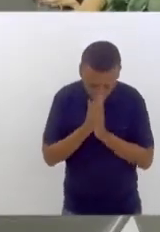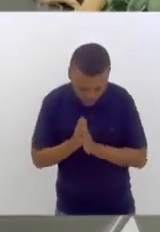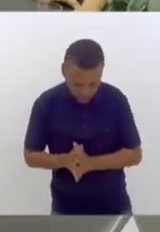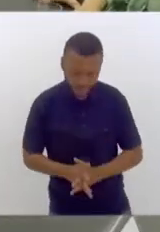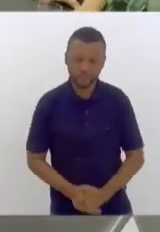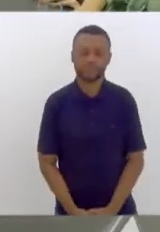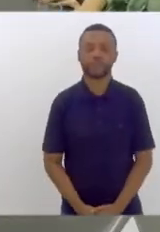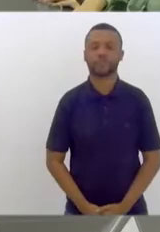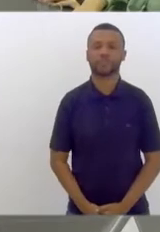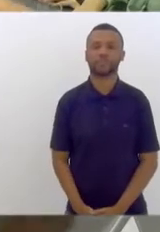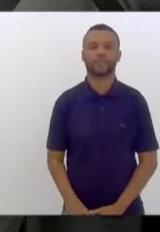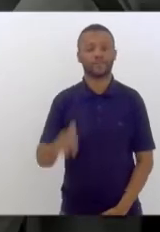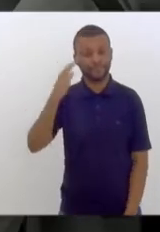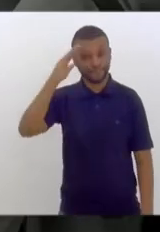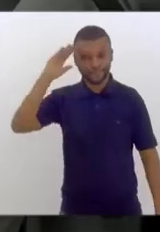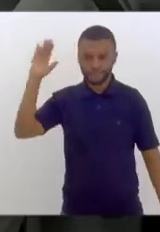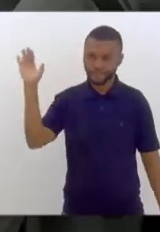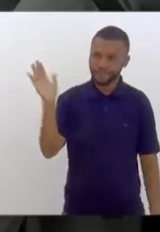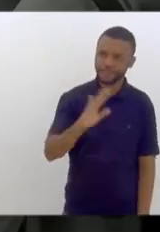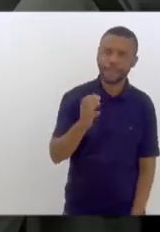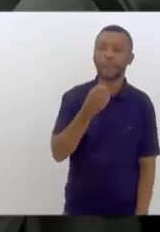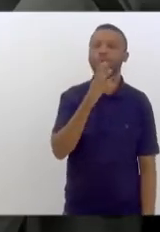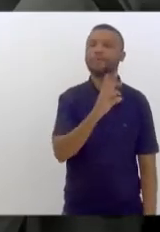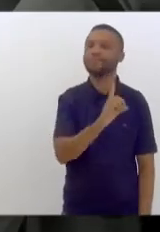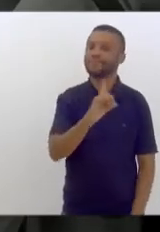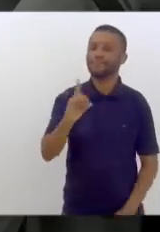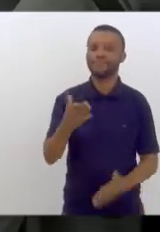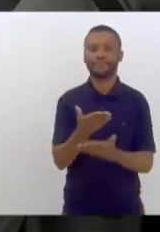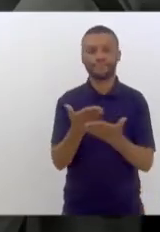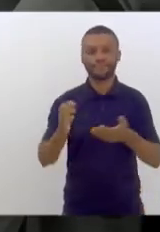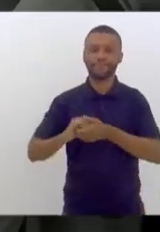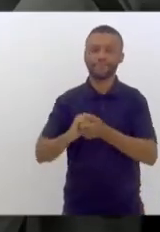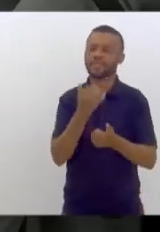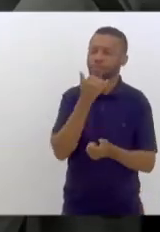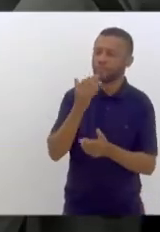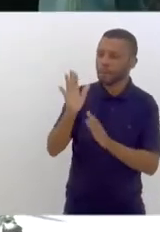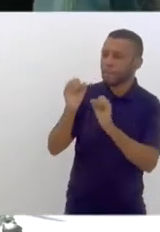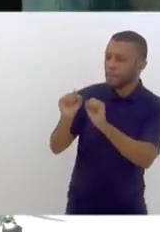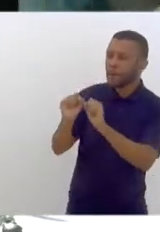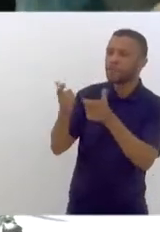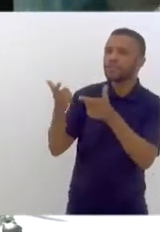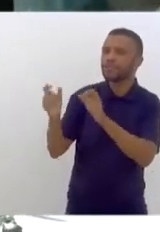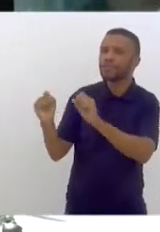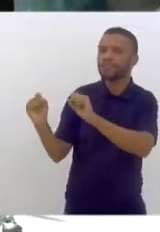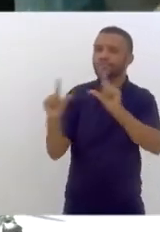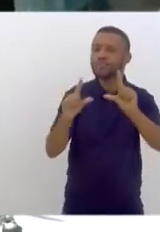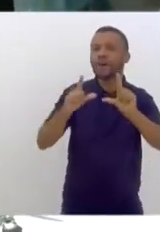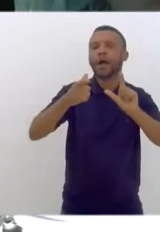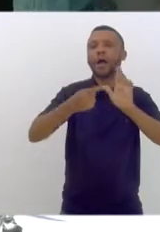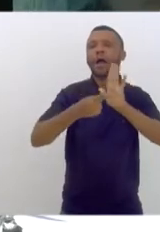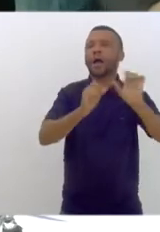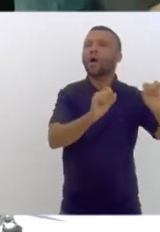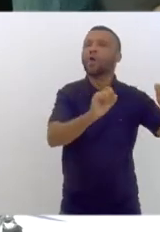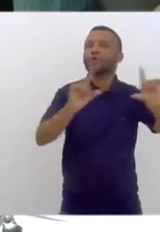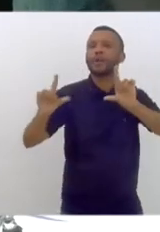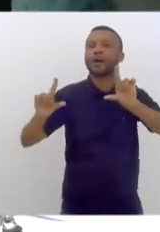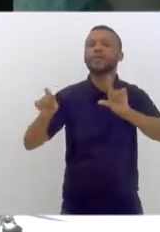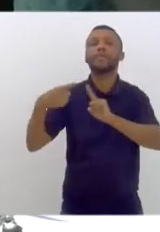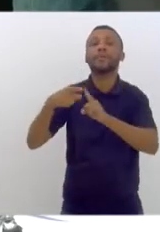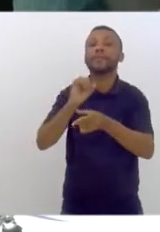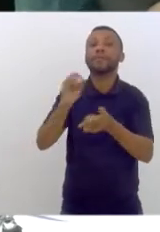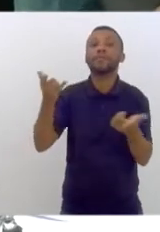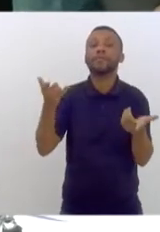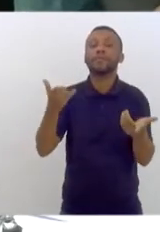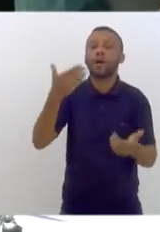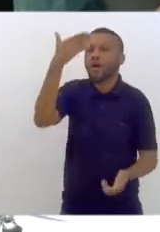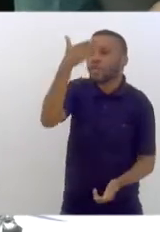Olá, bom dia a todos. Gostaria de saudar... Só um minutinho. Podia tirar do quadro a exposição? Porque senão a gente